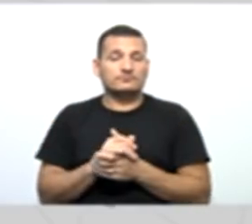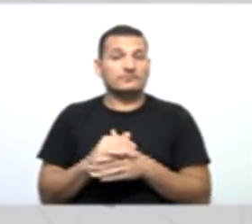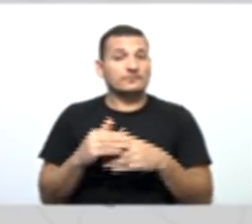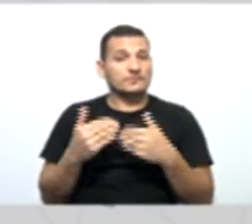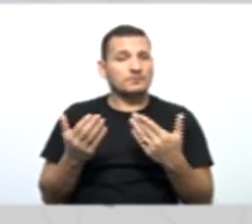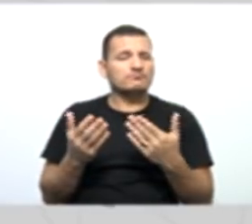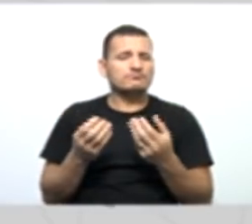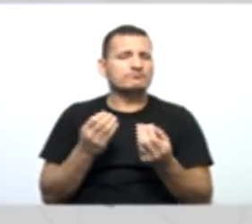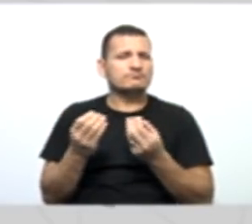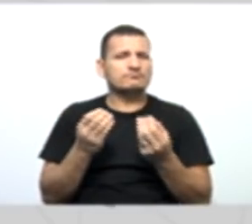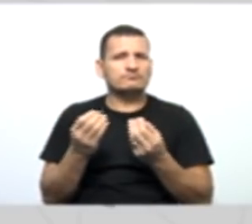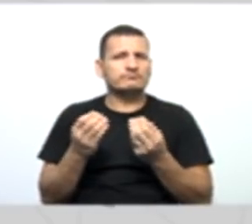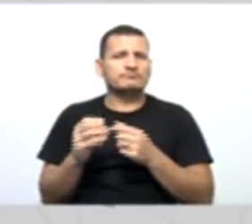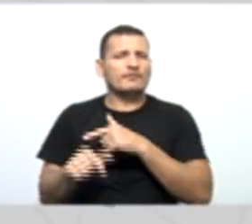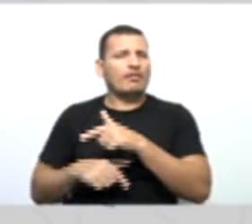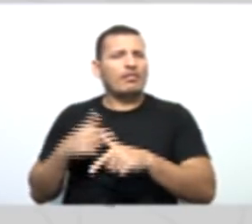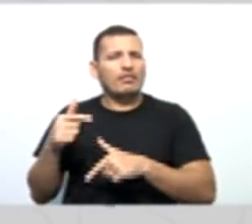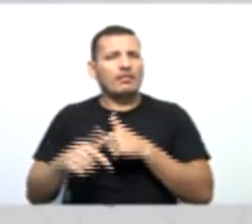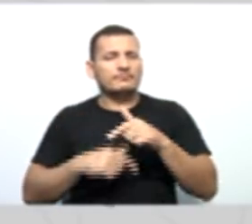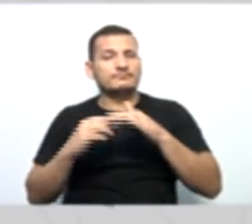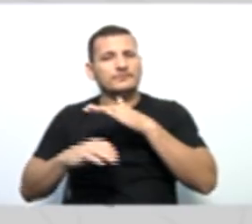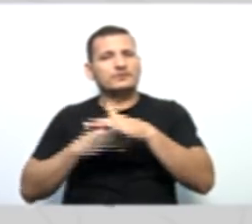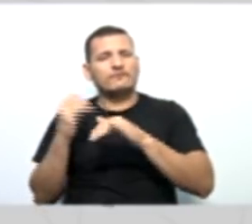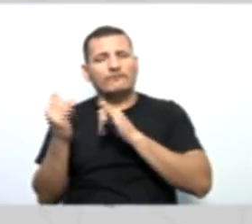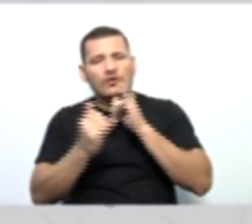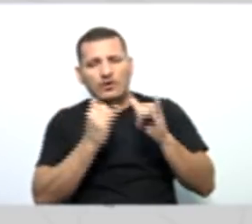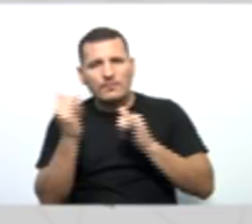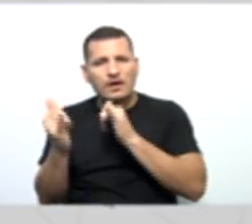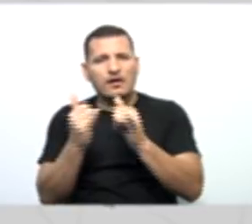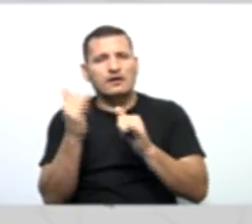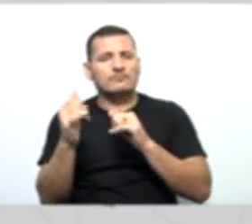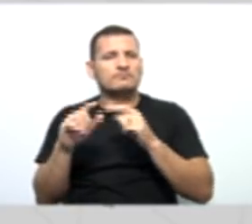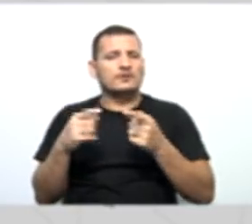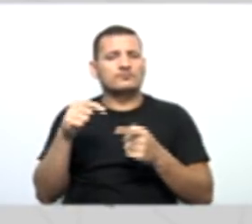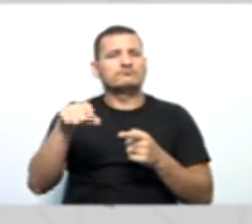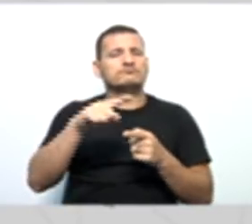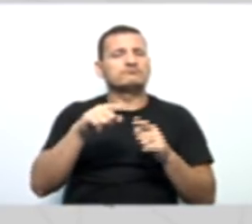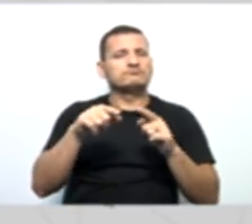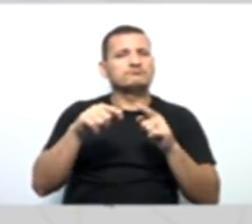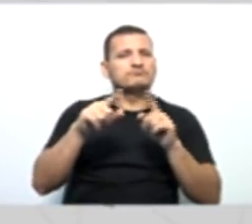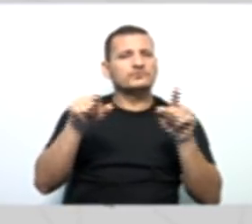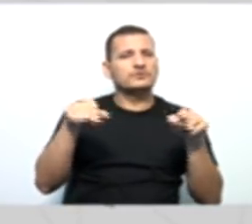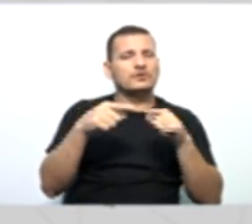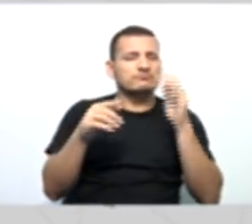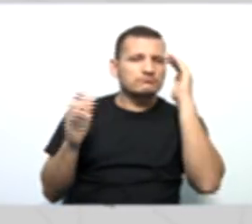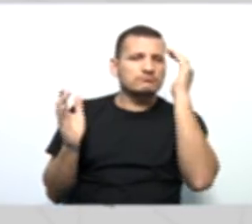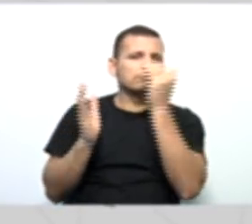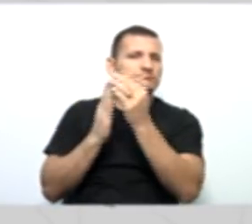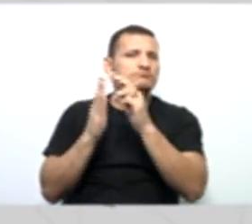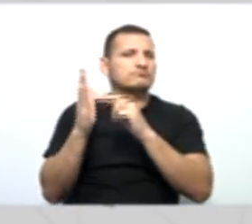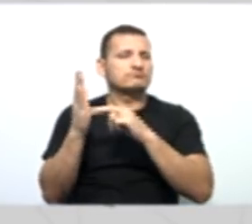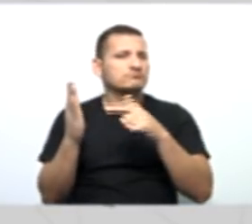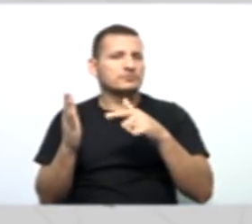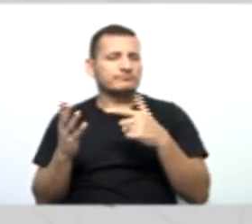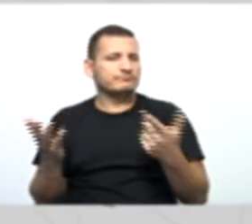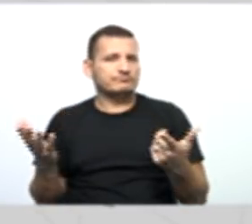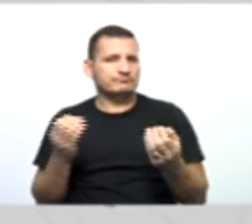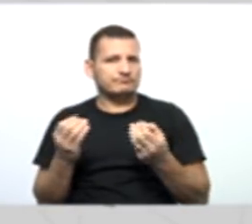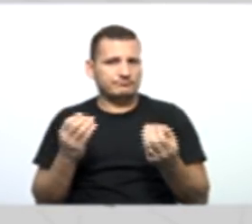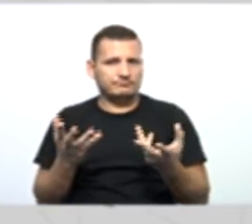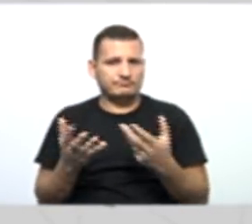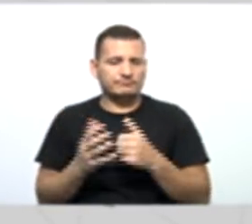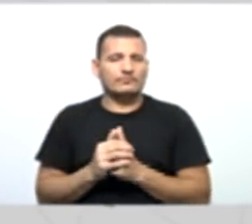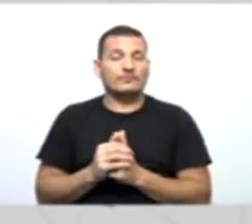em vão foi todo aquele trabalho, toda aquela, né, aquela estrutura. Olha aí, usar